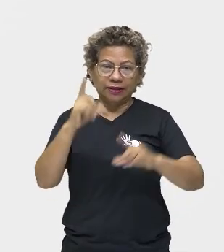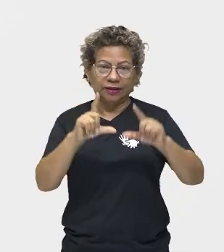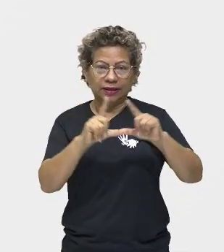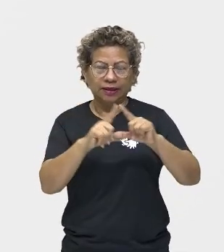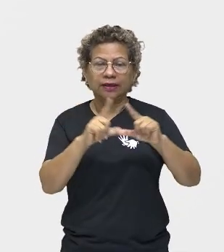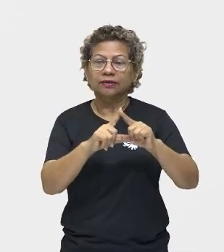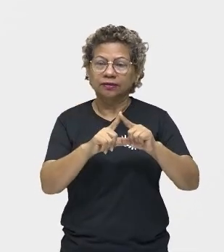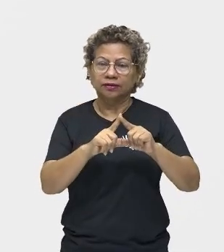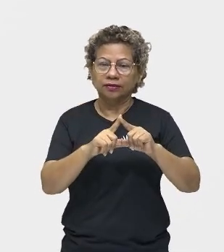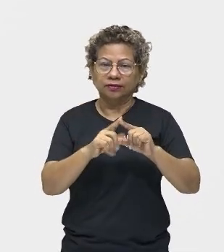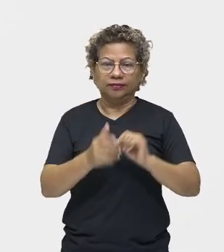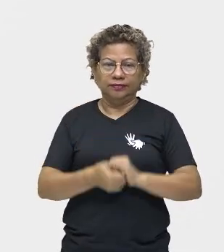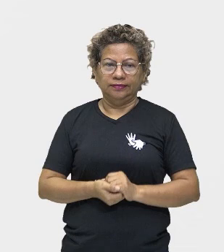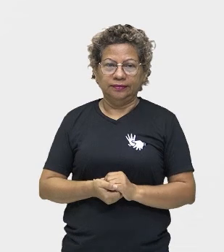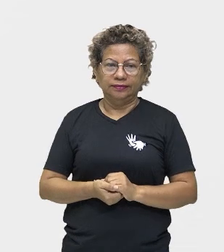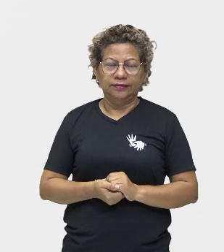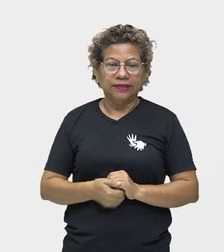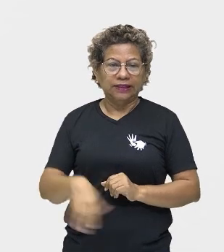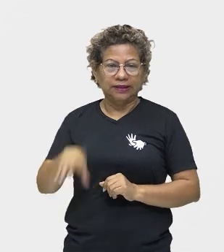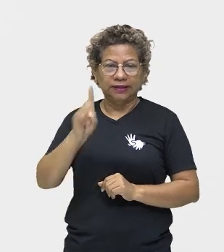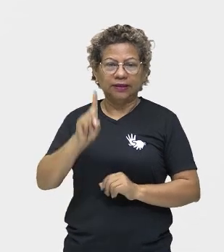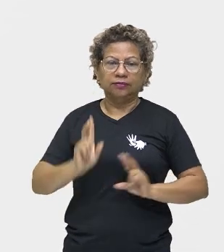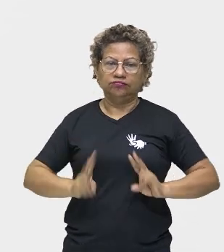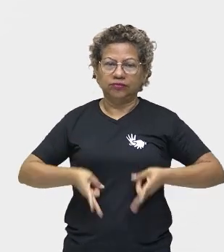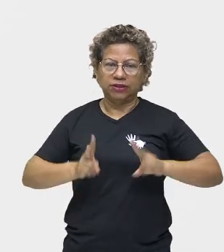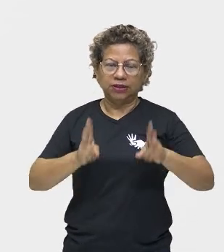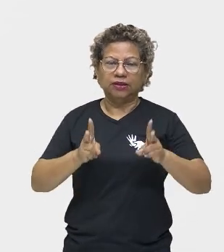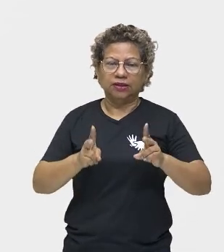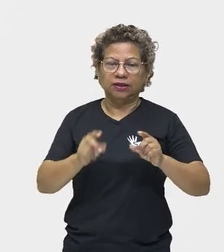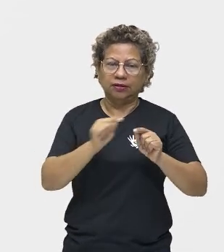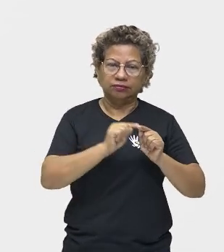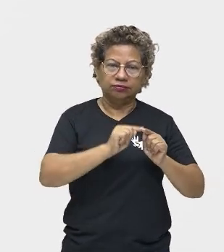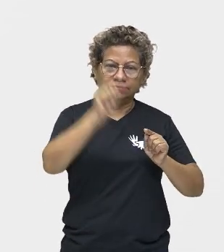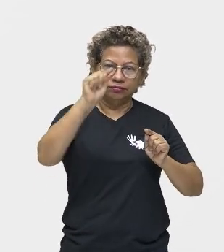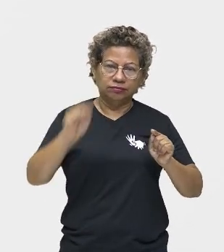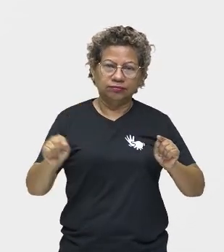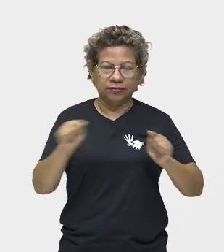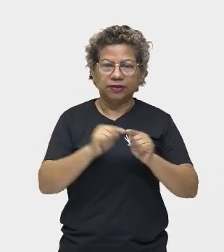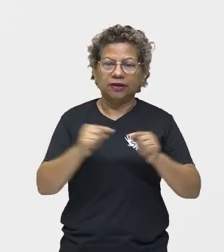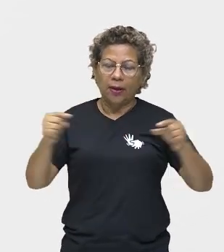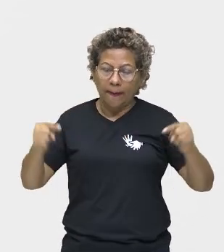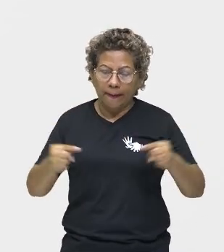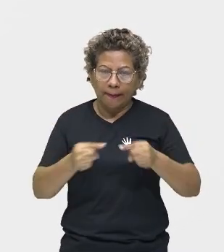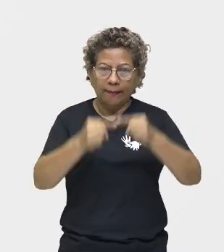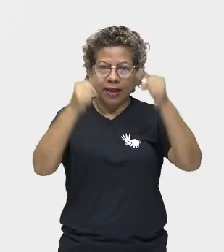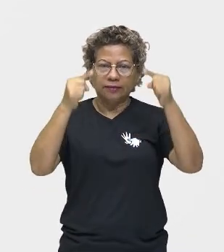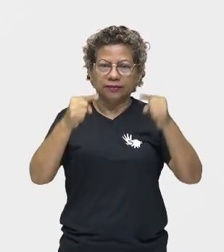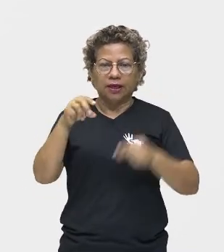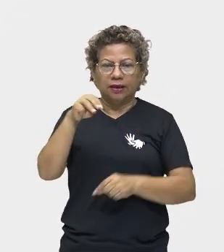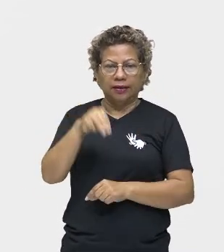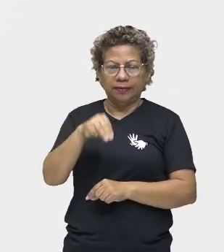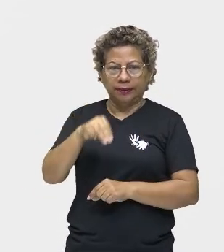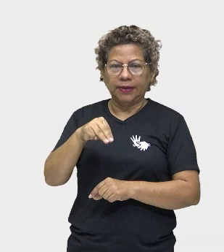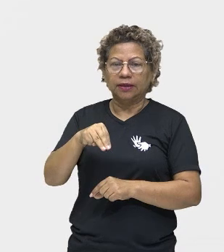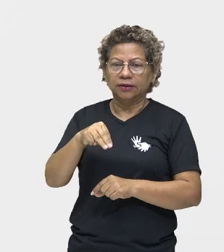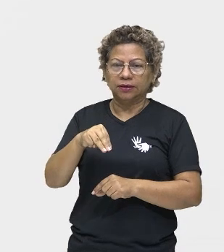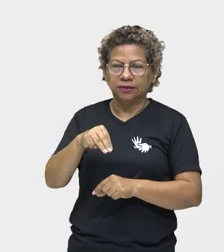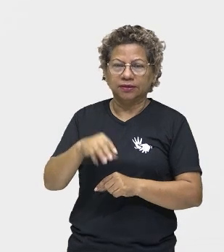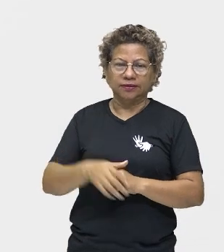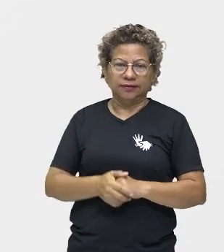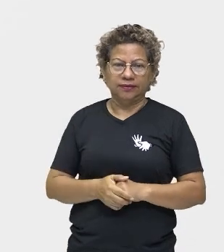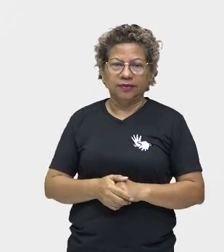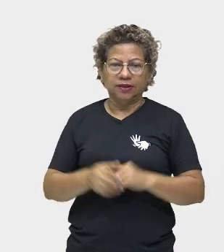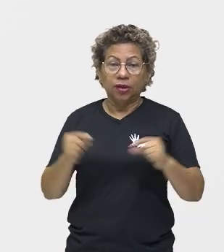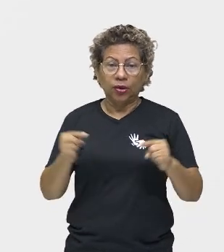este. E letra D. Segmento de reta que une o ponto médio de um lado de um triângulo com